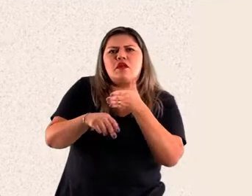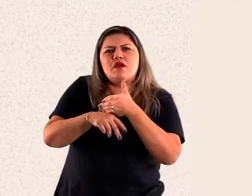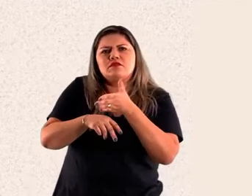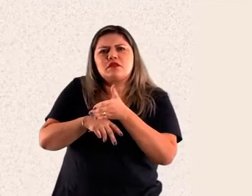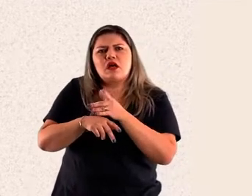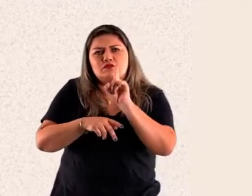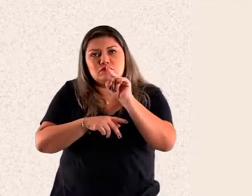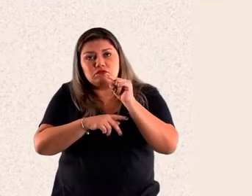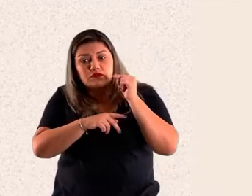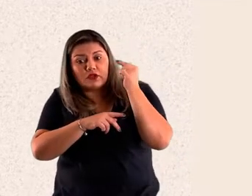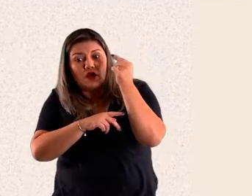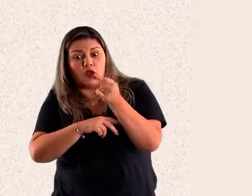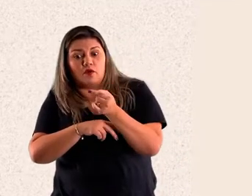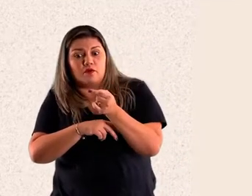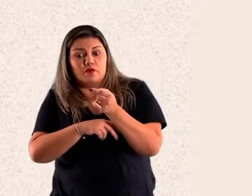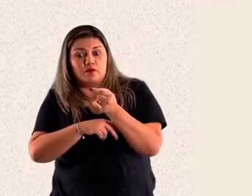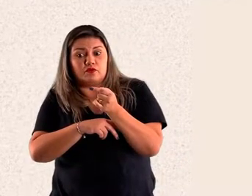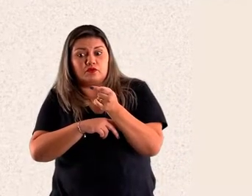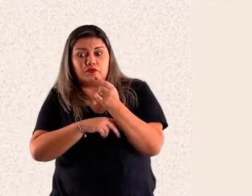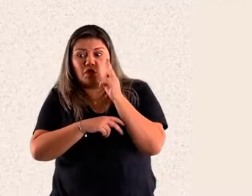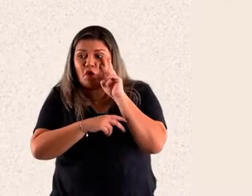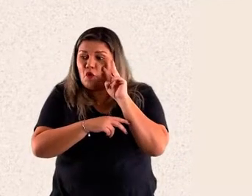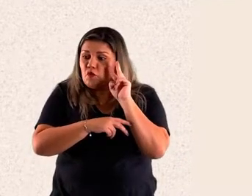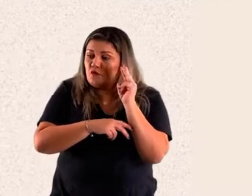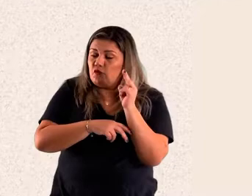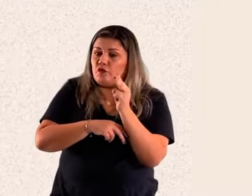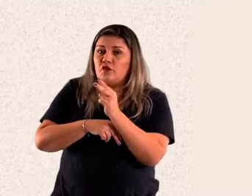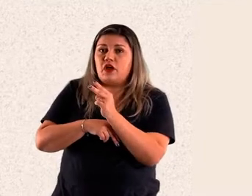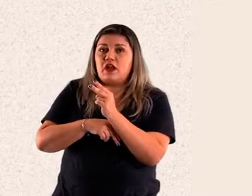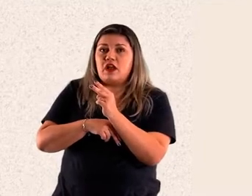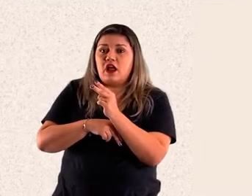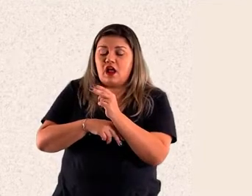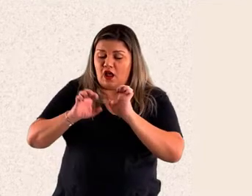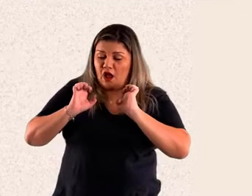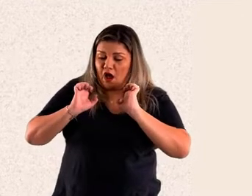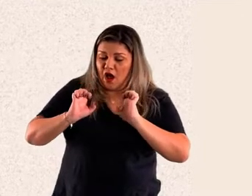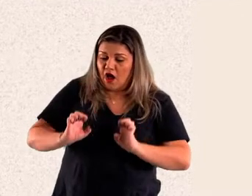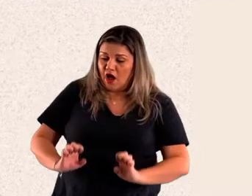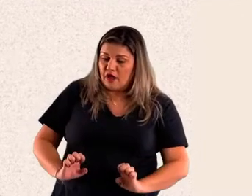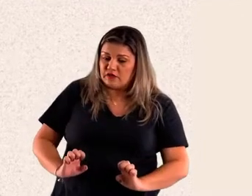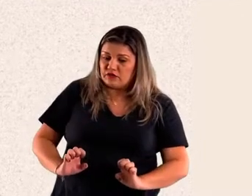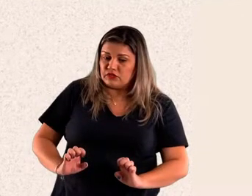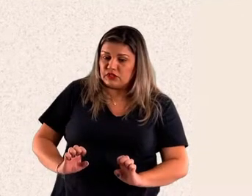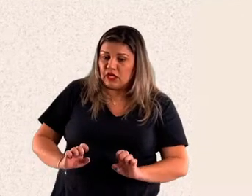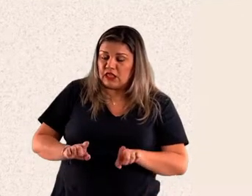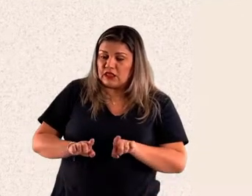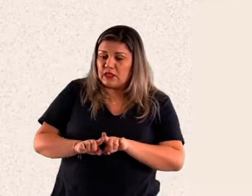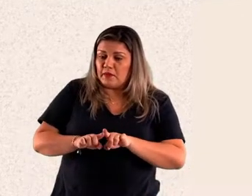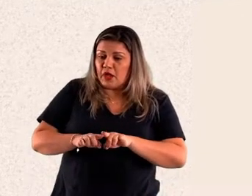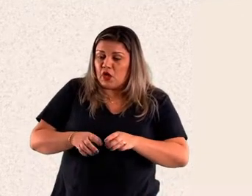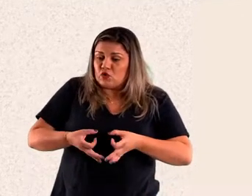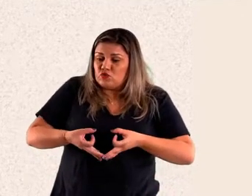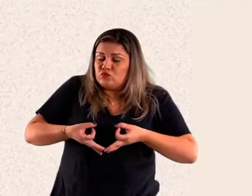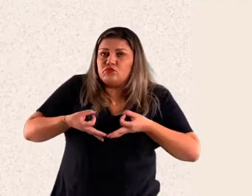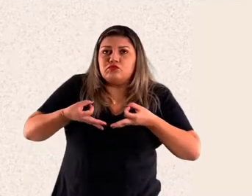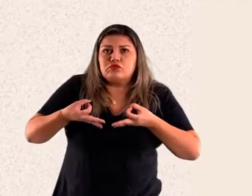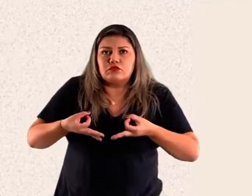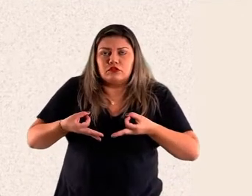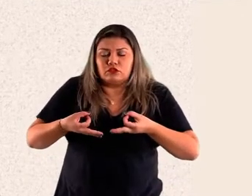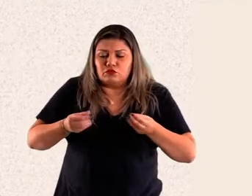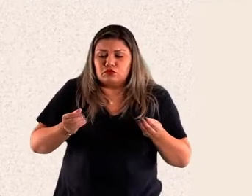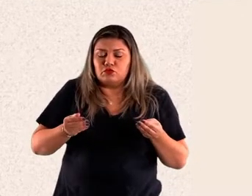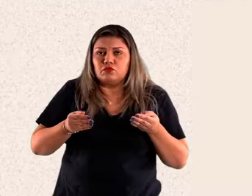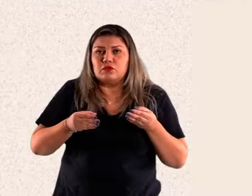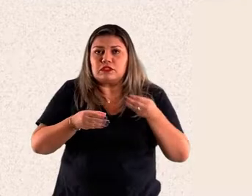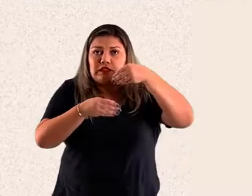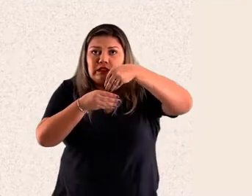depois a gente vai falar um pouquinho sobre a perspectiva de ética sobre a ética EA perspectiva do budismo sobre a ética